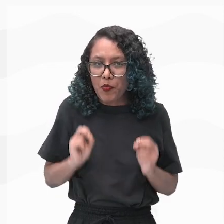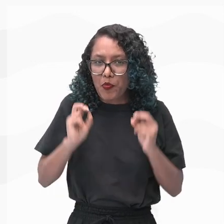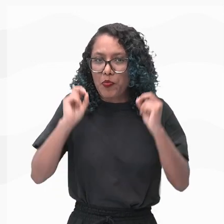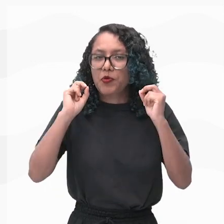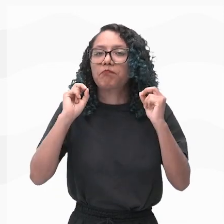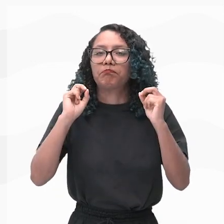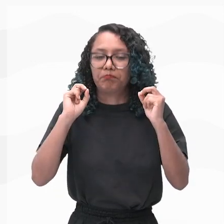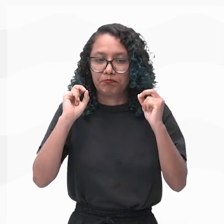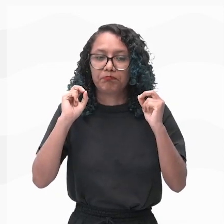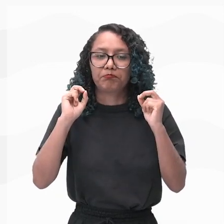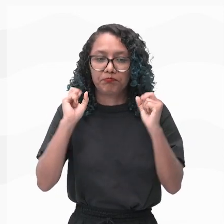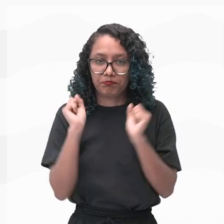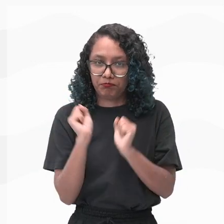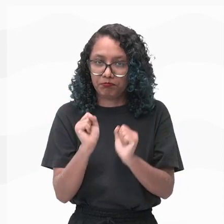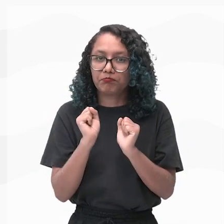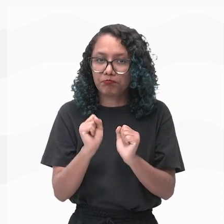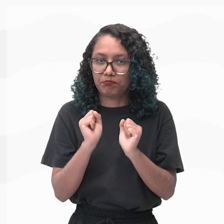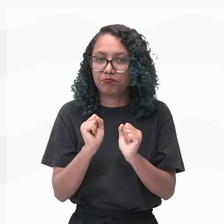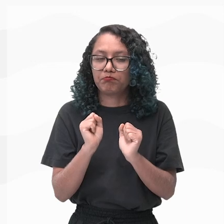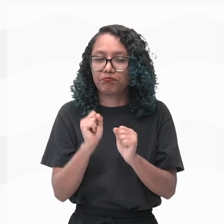reatividade, e a